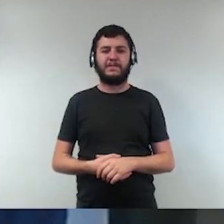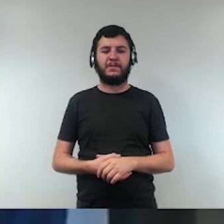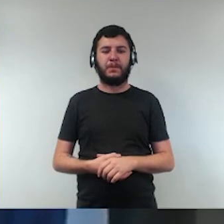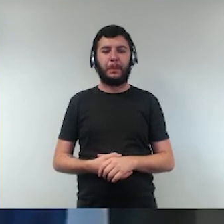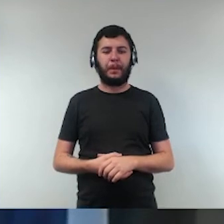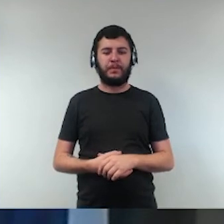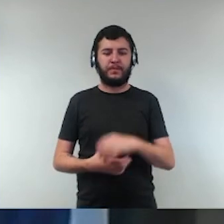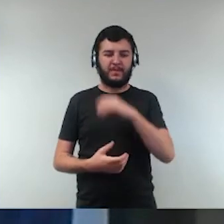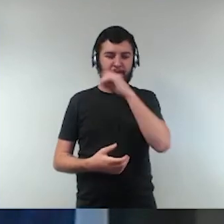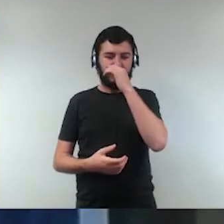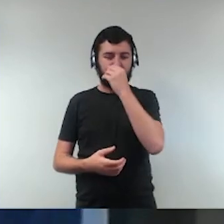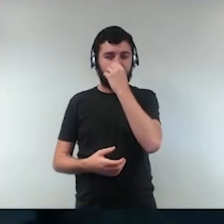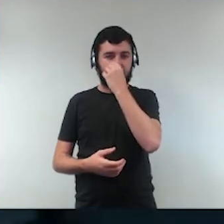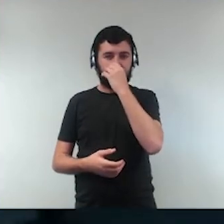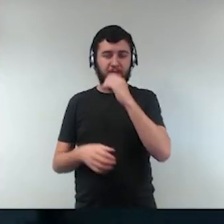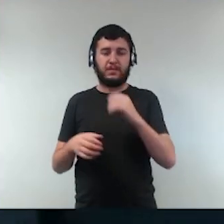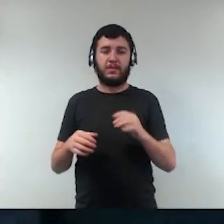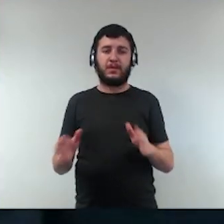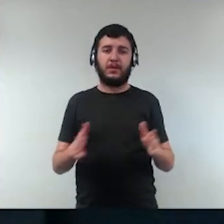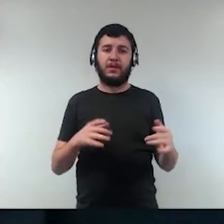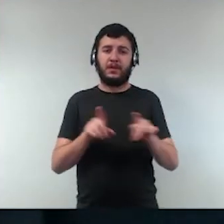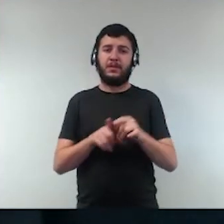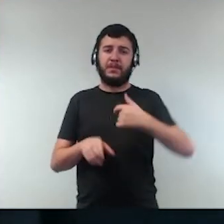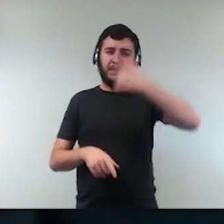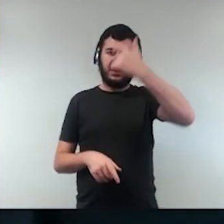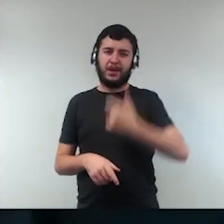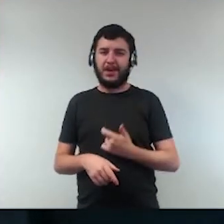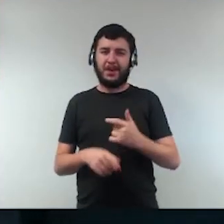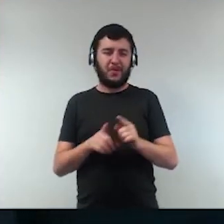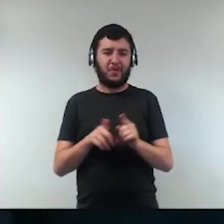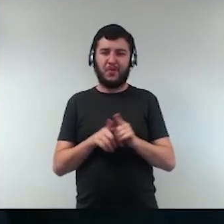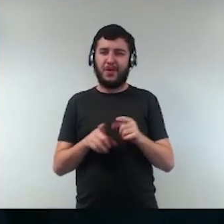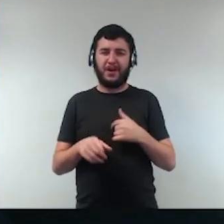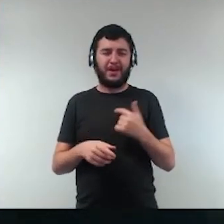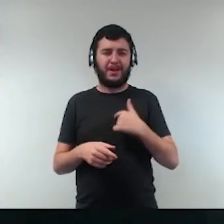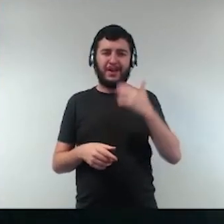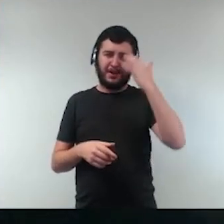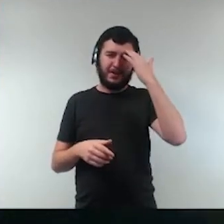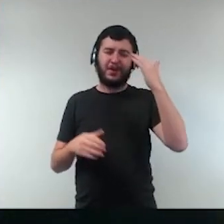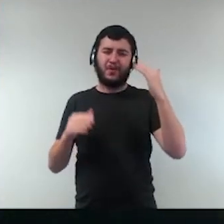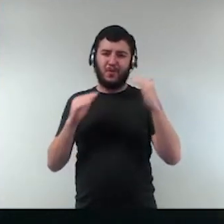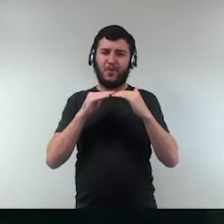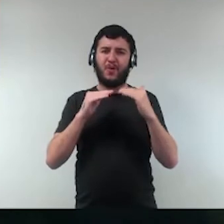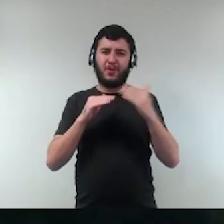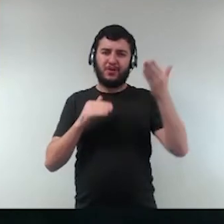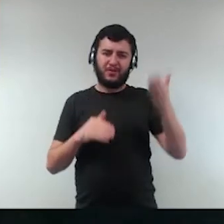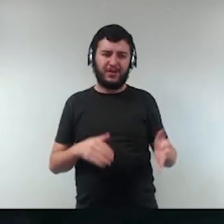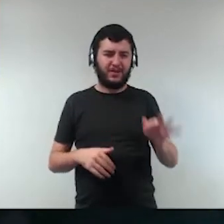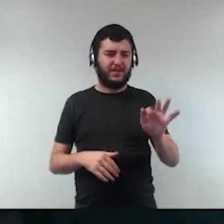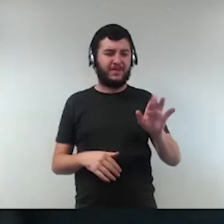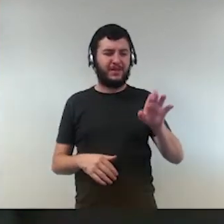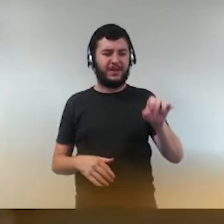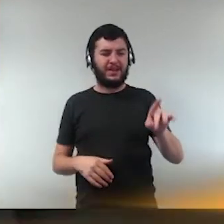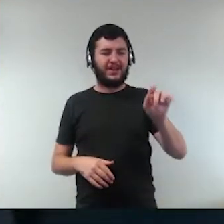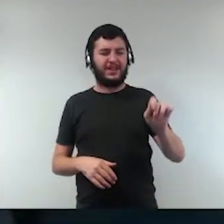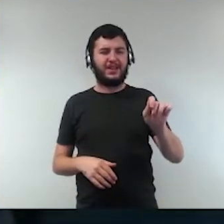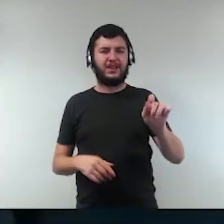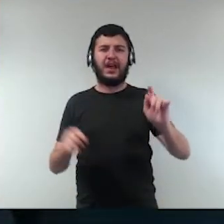Eu vou na mesma linha de Fernanda. Essa situação pode ser chamada de qualquer coisa, menos de normal.